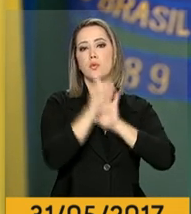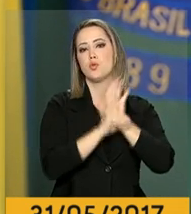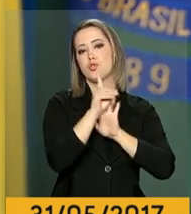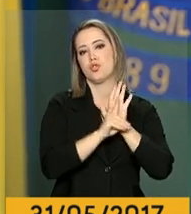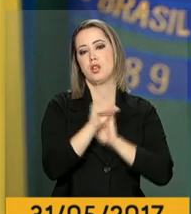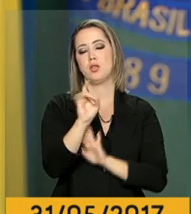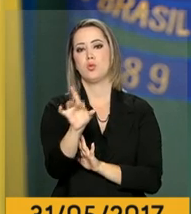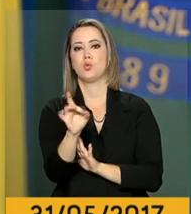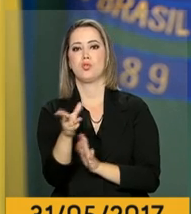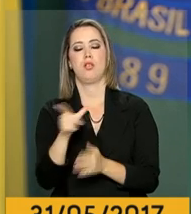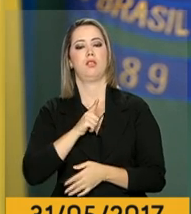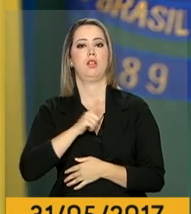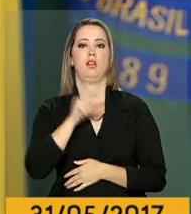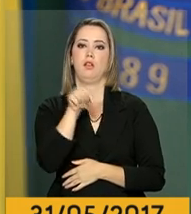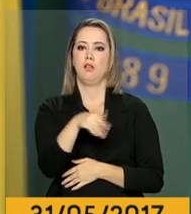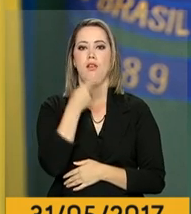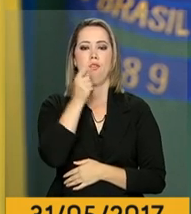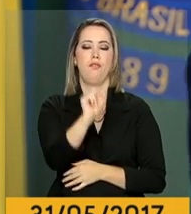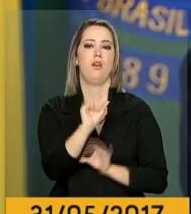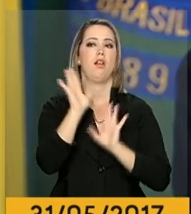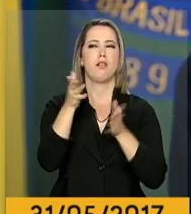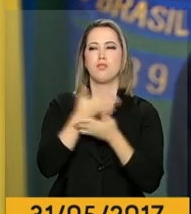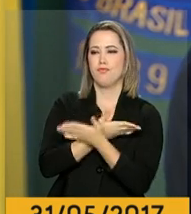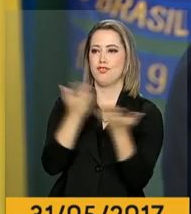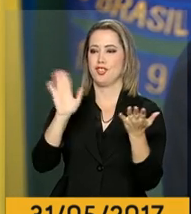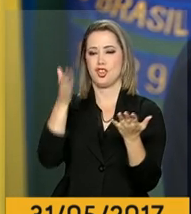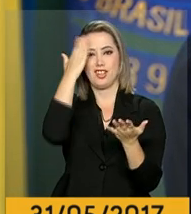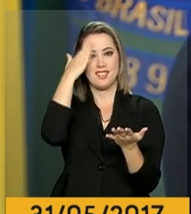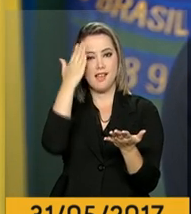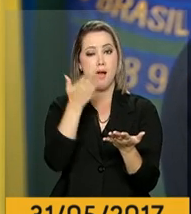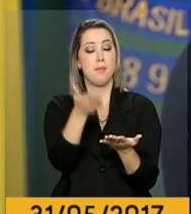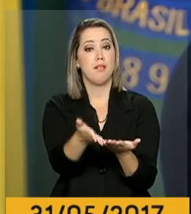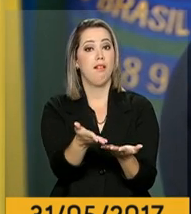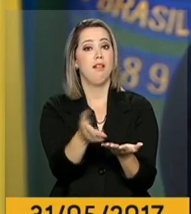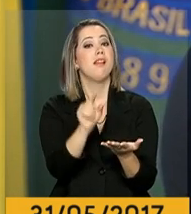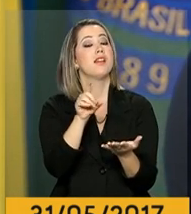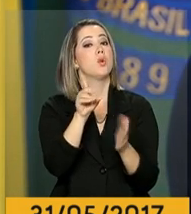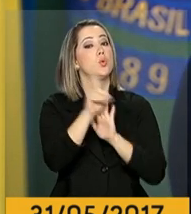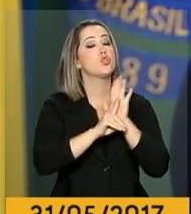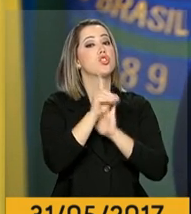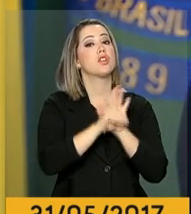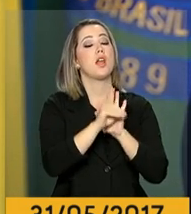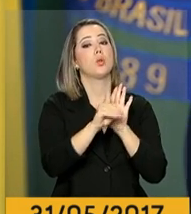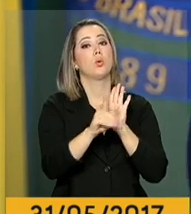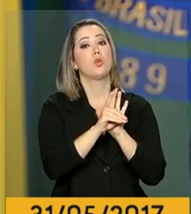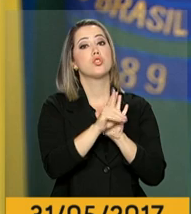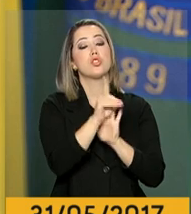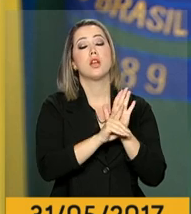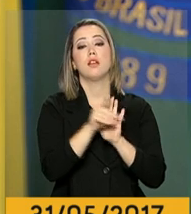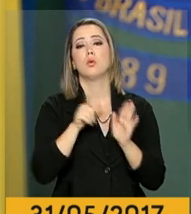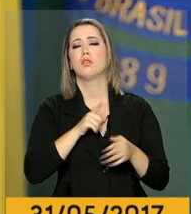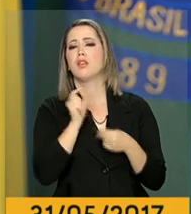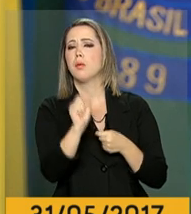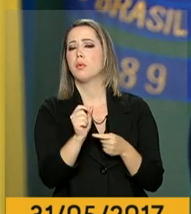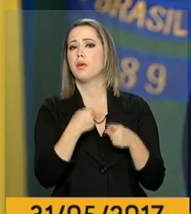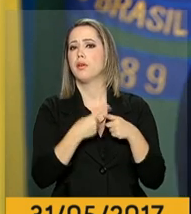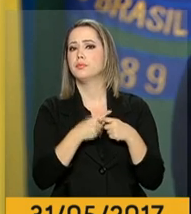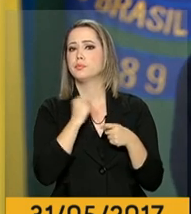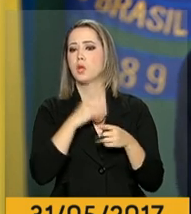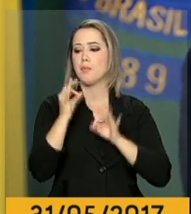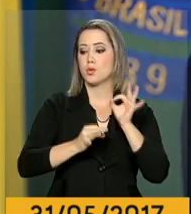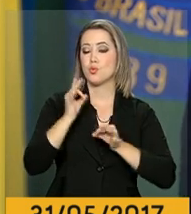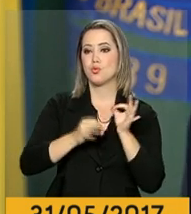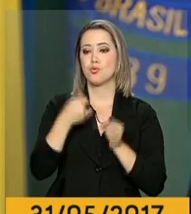existe, vou dizer obviedades para o Torquato e para todos, só existe para regular as relações sociais. A razão